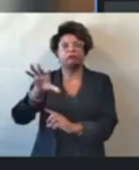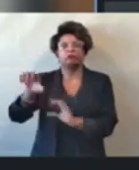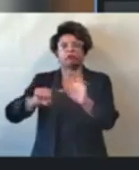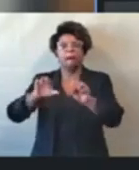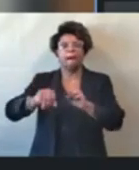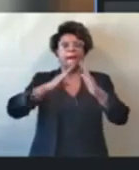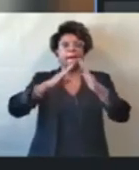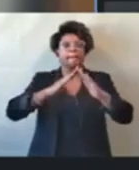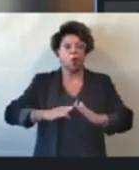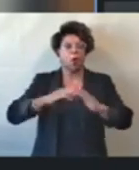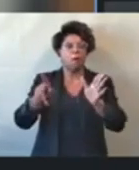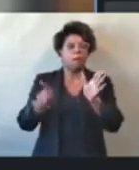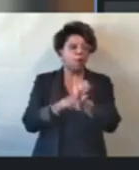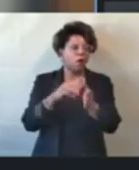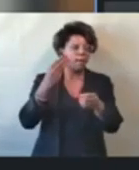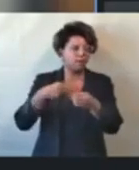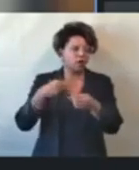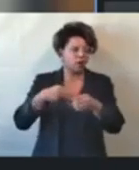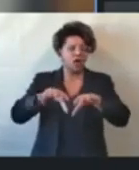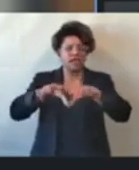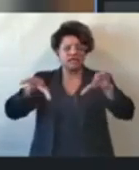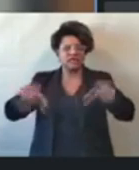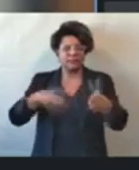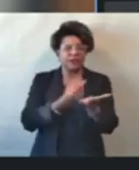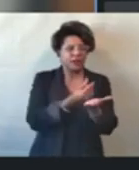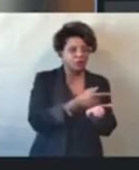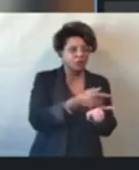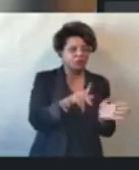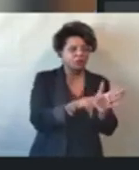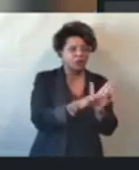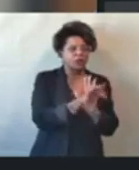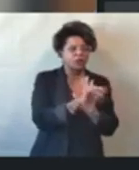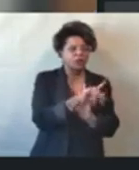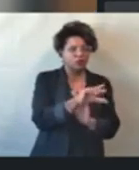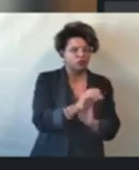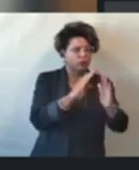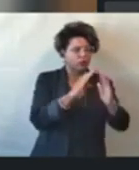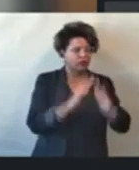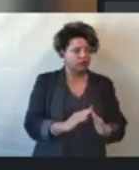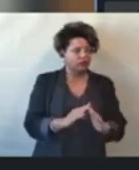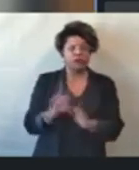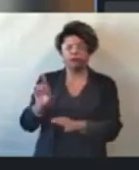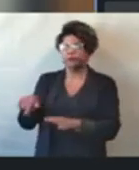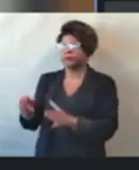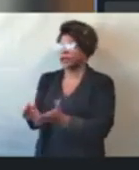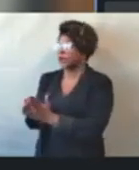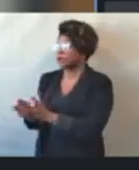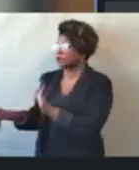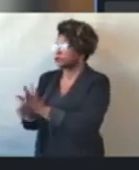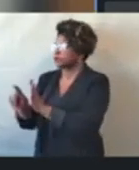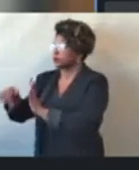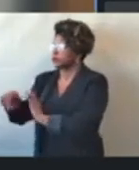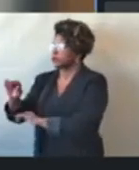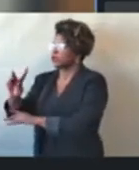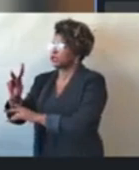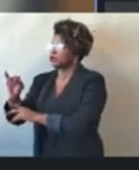separa recurso que vai para o fundo de habitação e recurso que vai para o fundo de centralidade. Qual que é o valor que a senhora ia falando? Eu estou com um dado de 15 milhões hoje